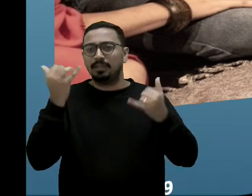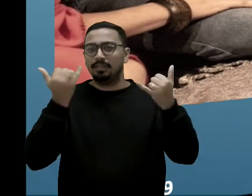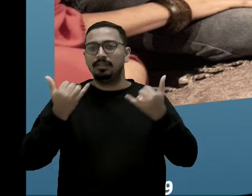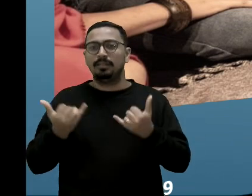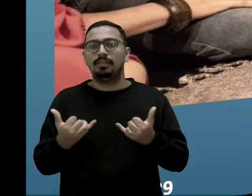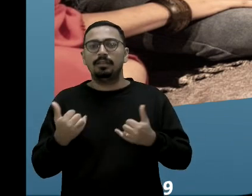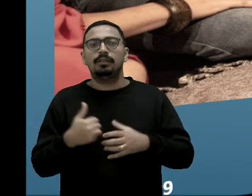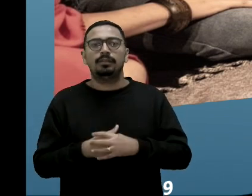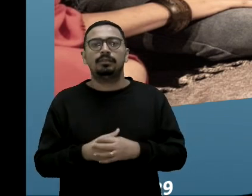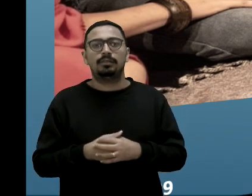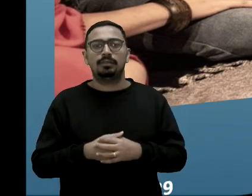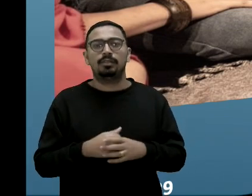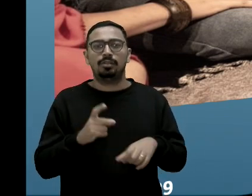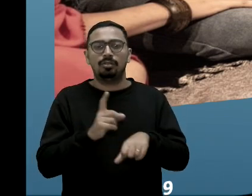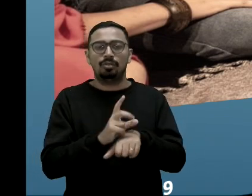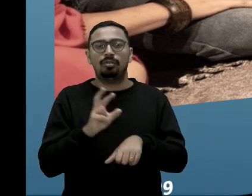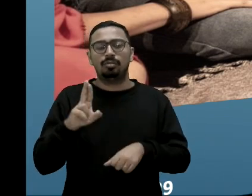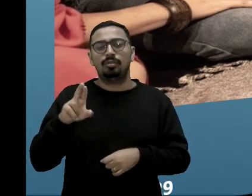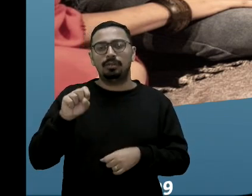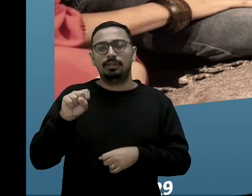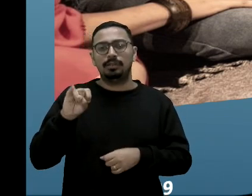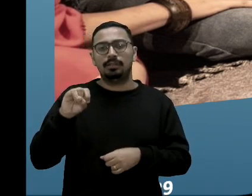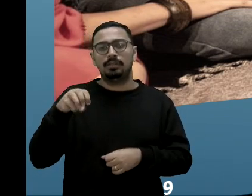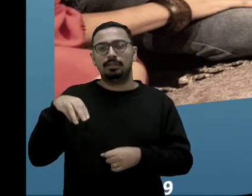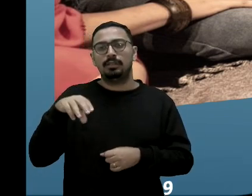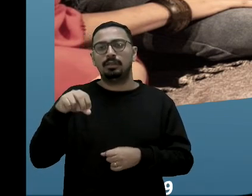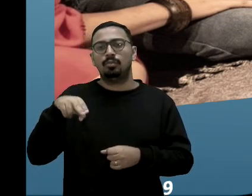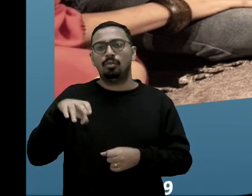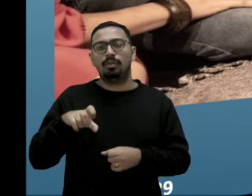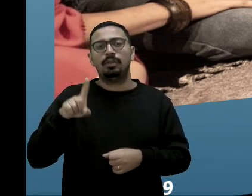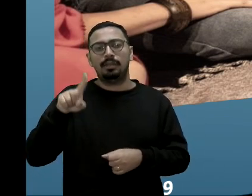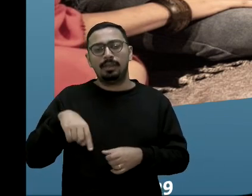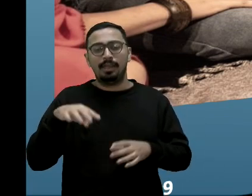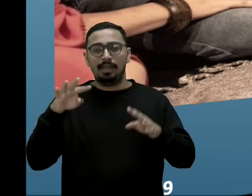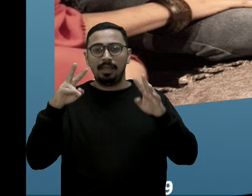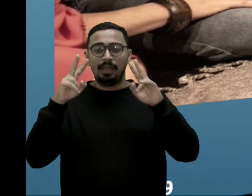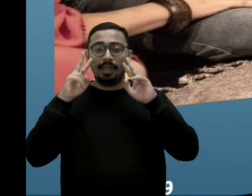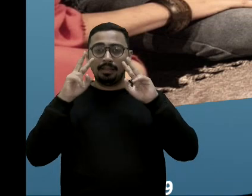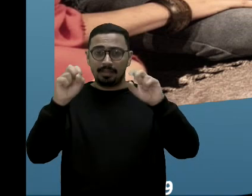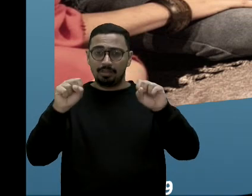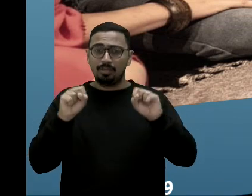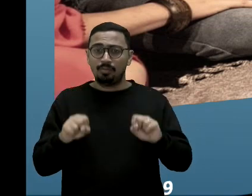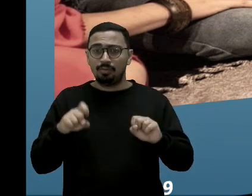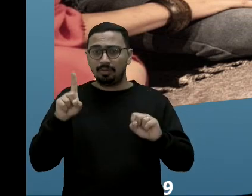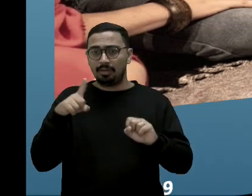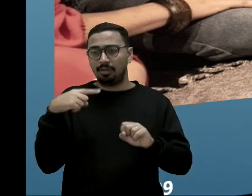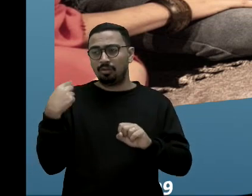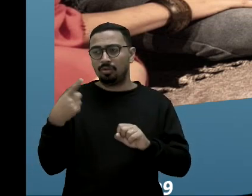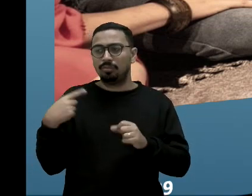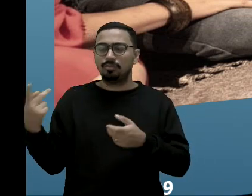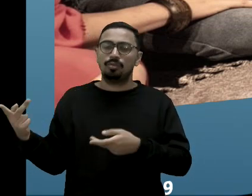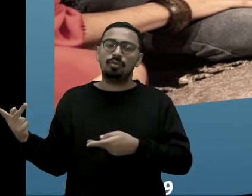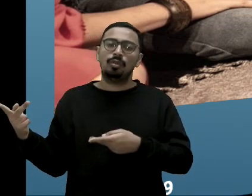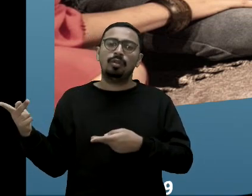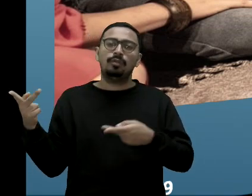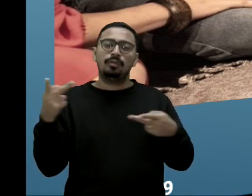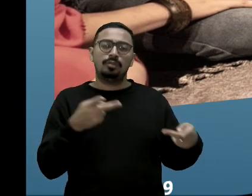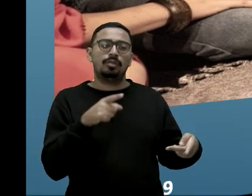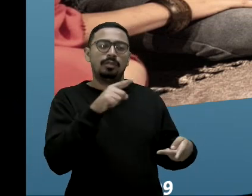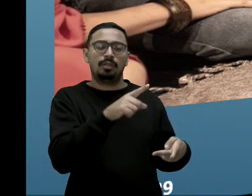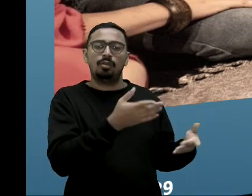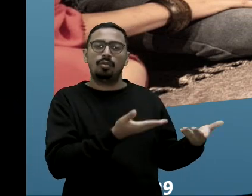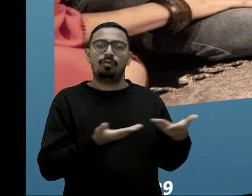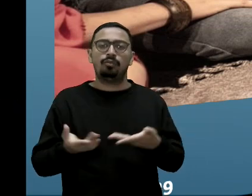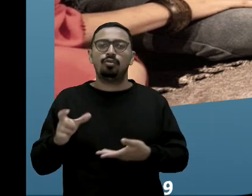Simone, ela testemunha disso, de quando iniciou a nossa conversa, eu fui lá a convite dela, do ano